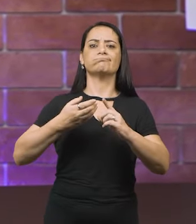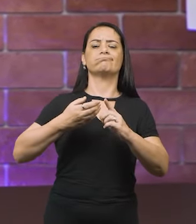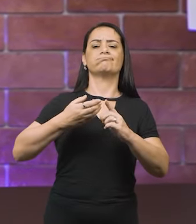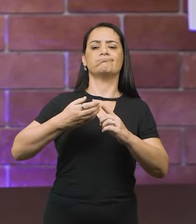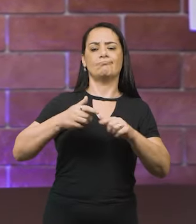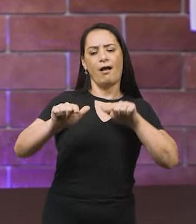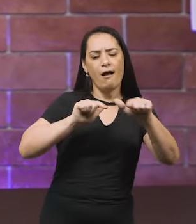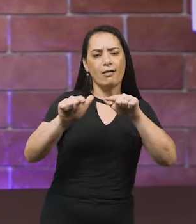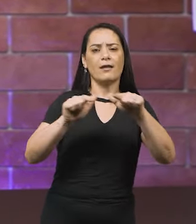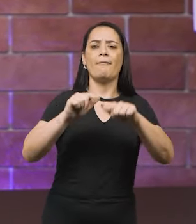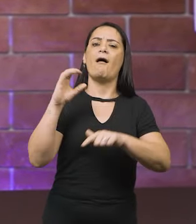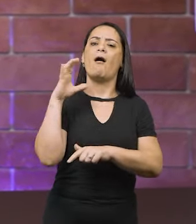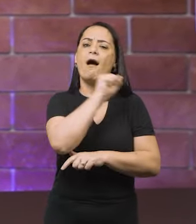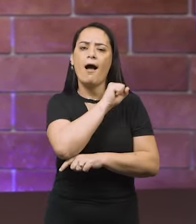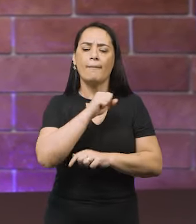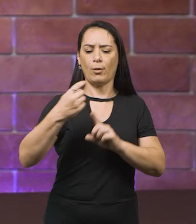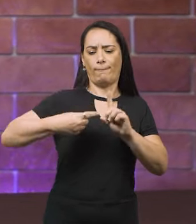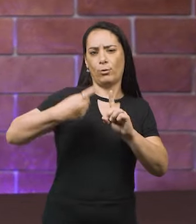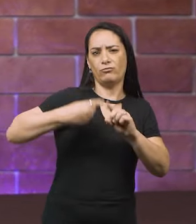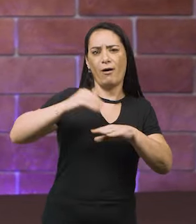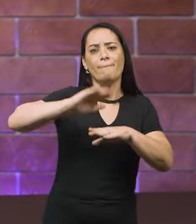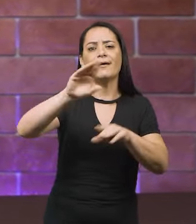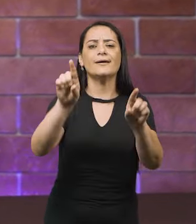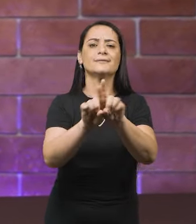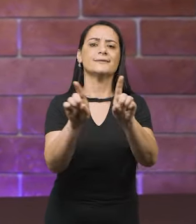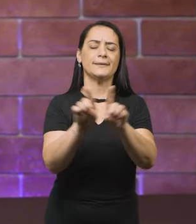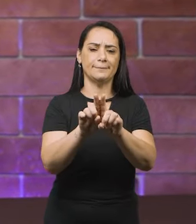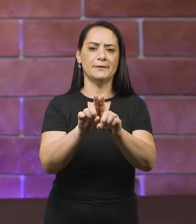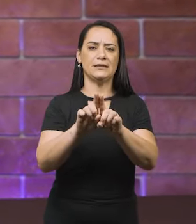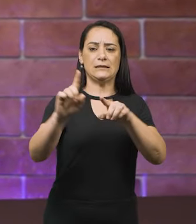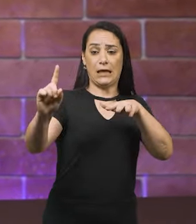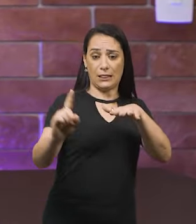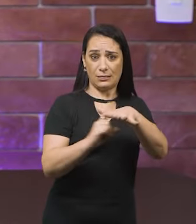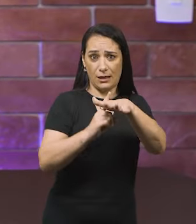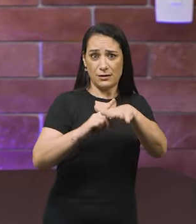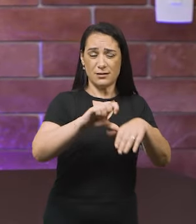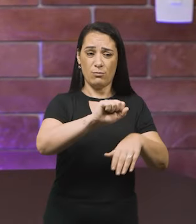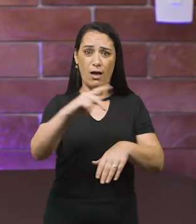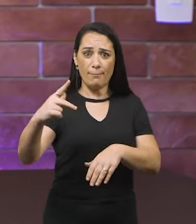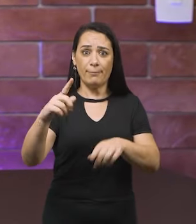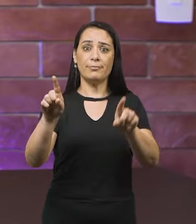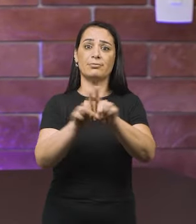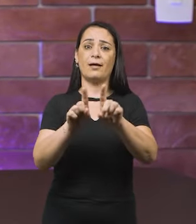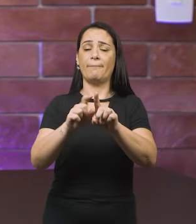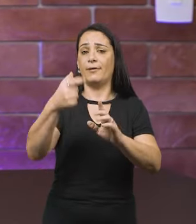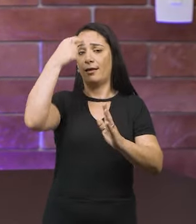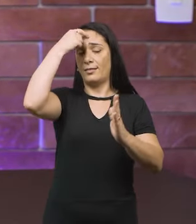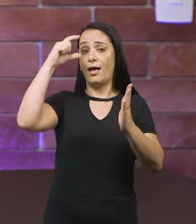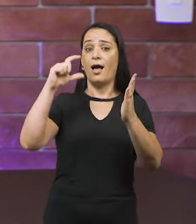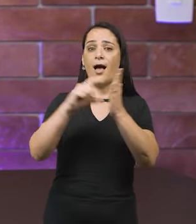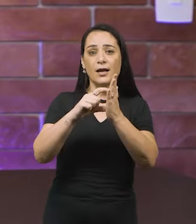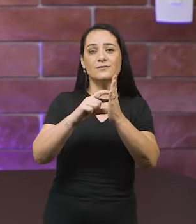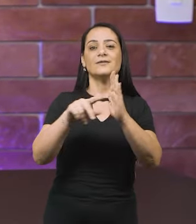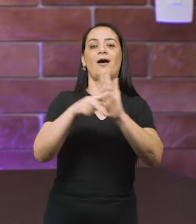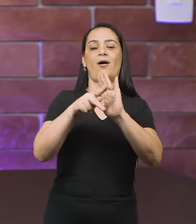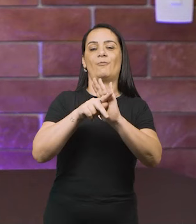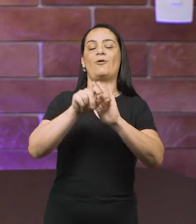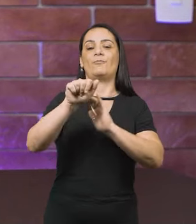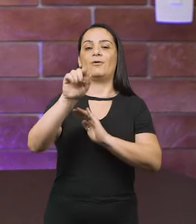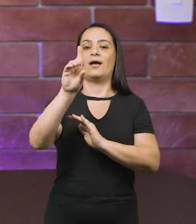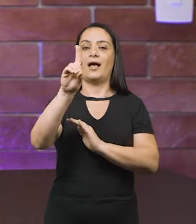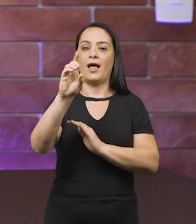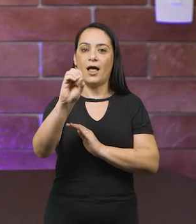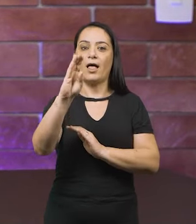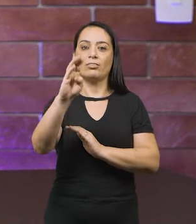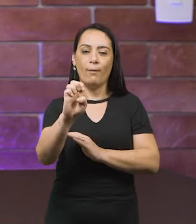um fluxo de trabalho rápido e muito mais produtivo para a equipe. Integração entre apps e inteligência